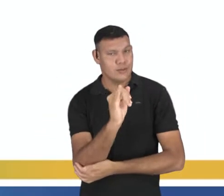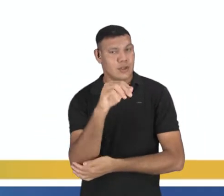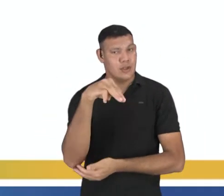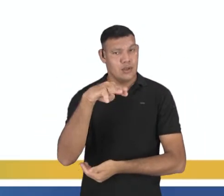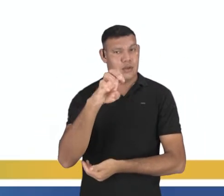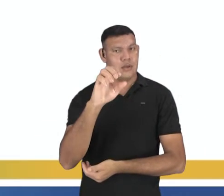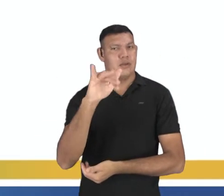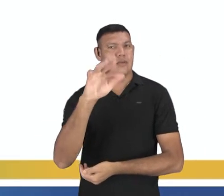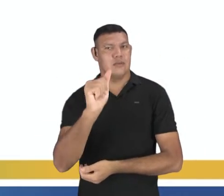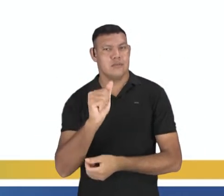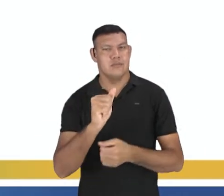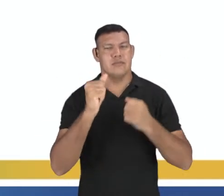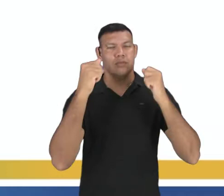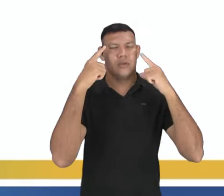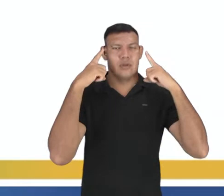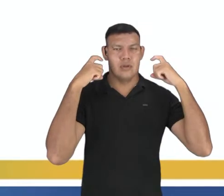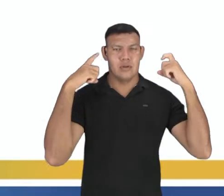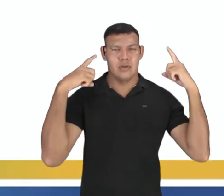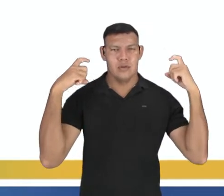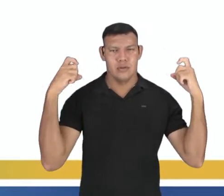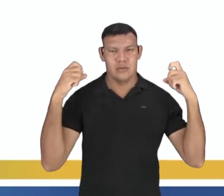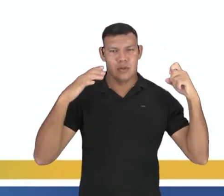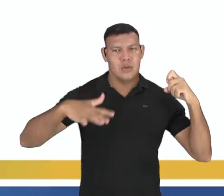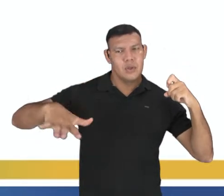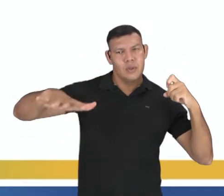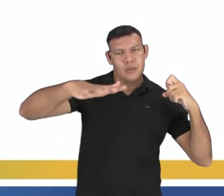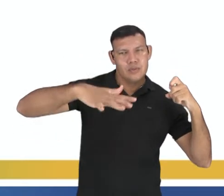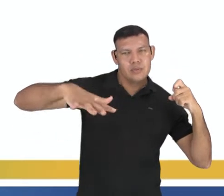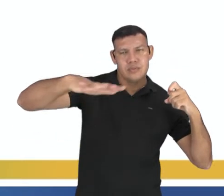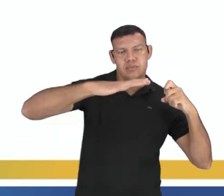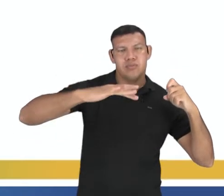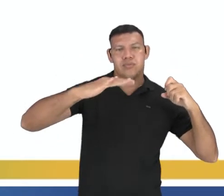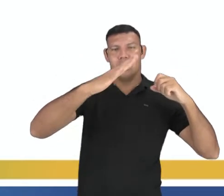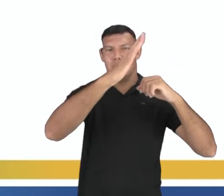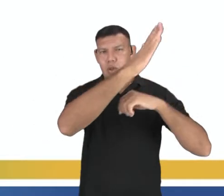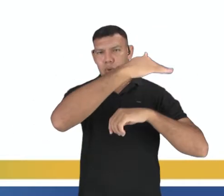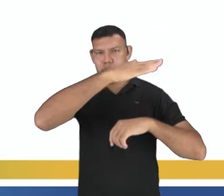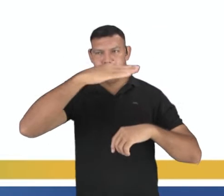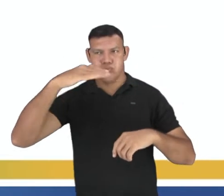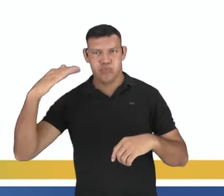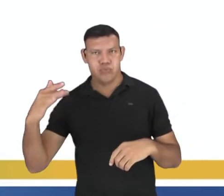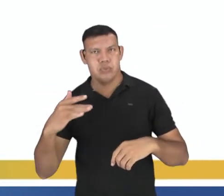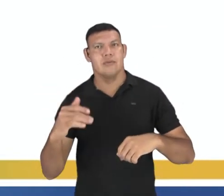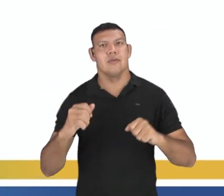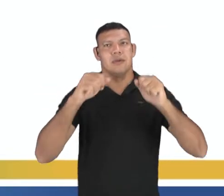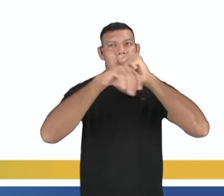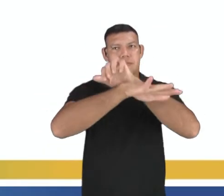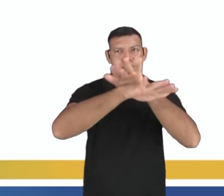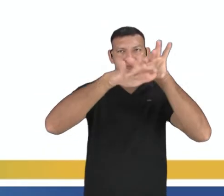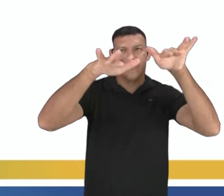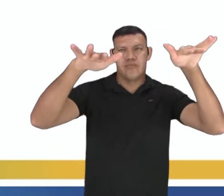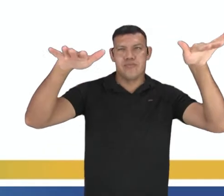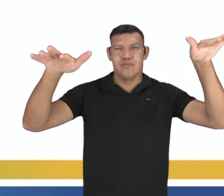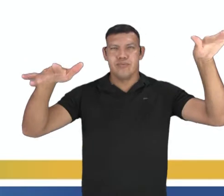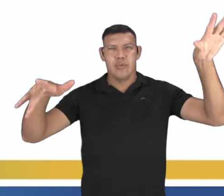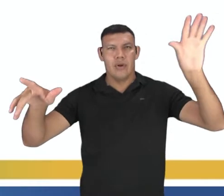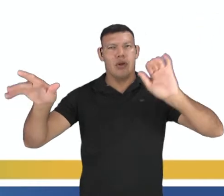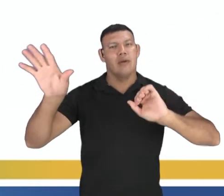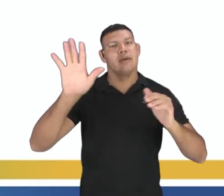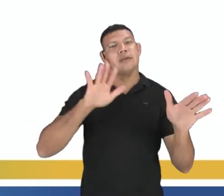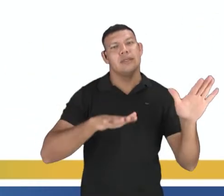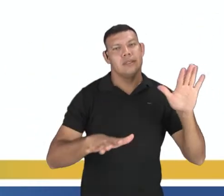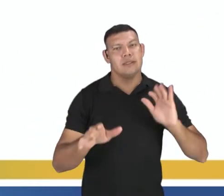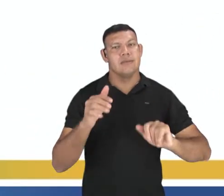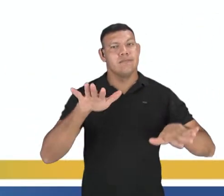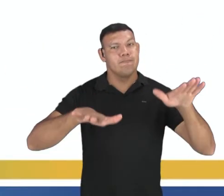que percorrem a quantidade de espaço propagando-se no ar e perdurando por algum tempo de acordo com a sua